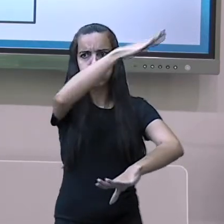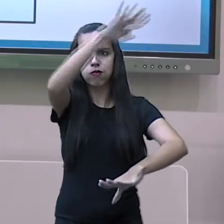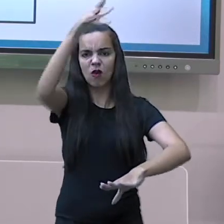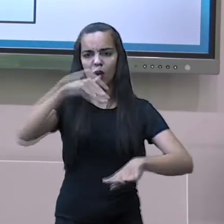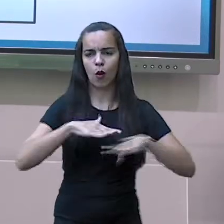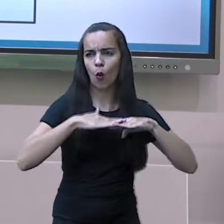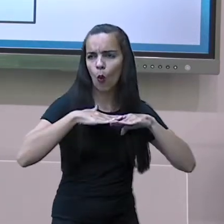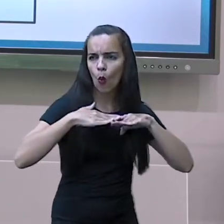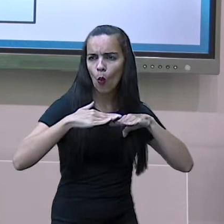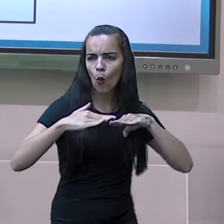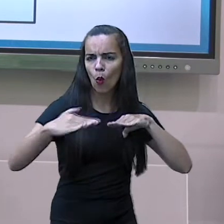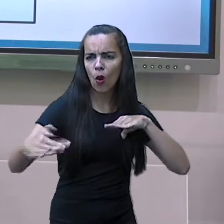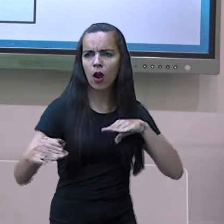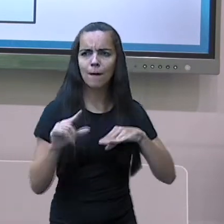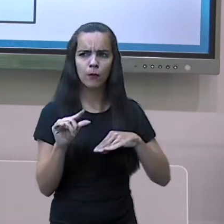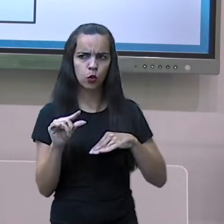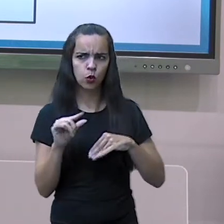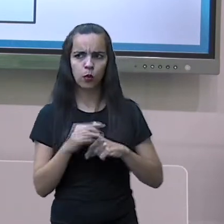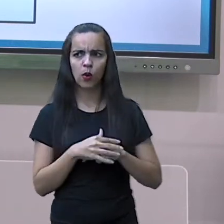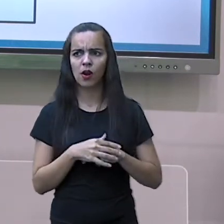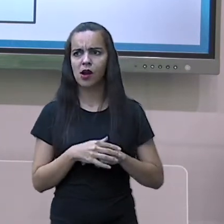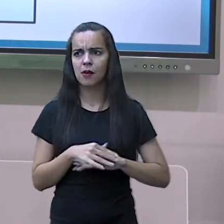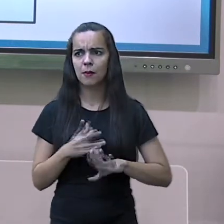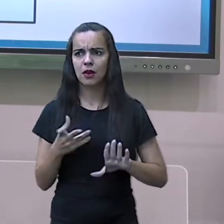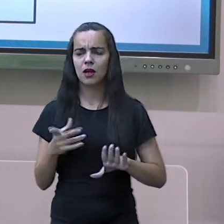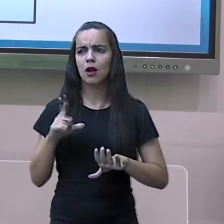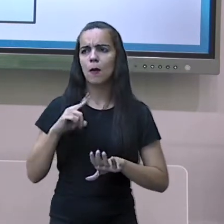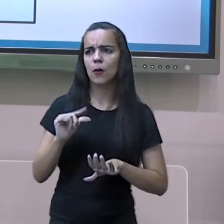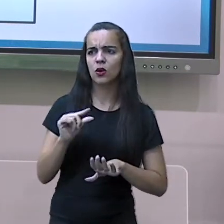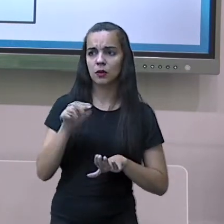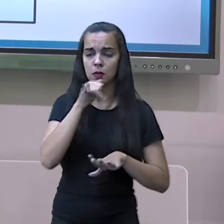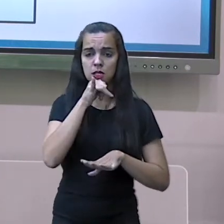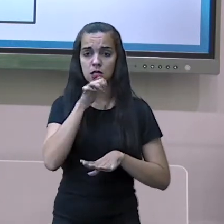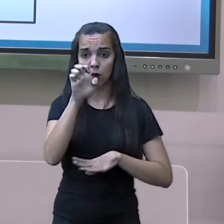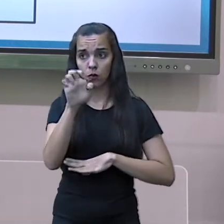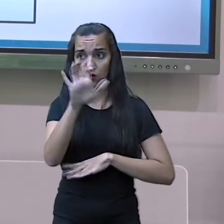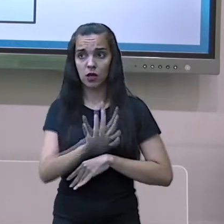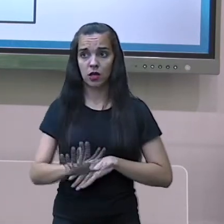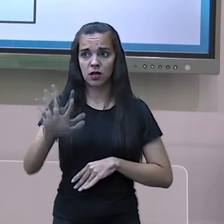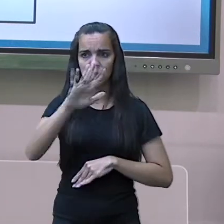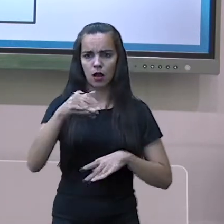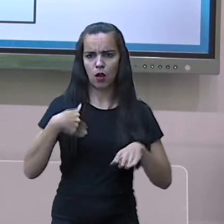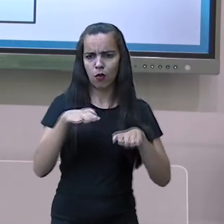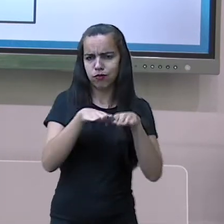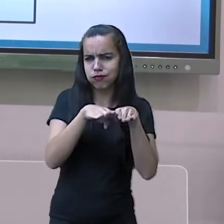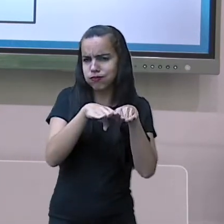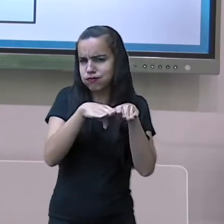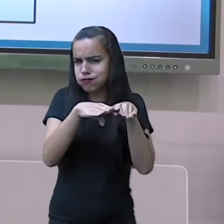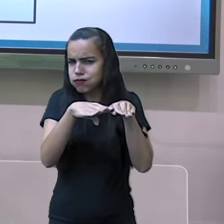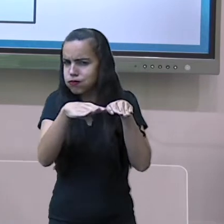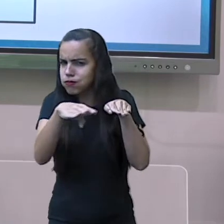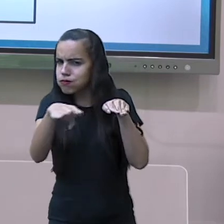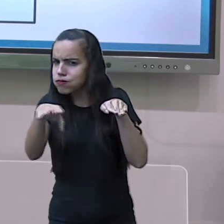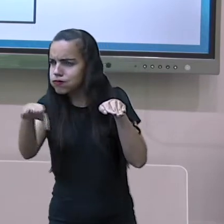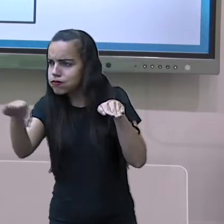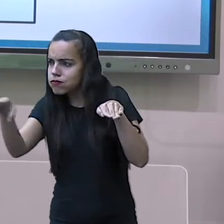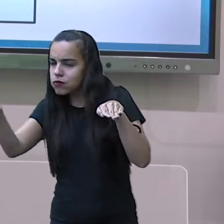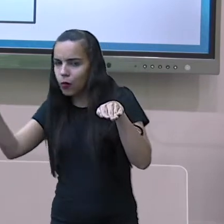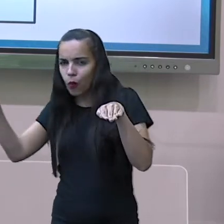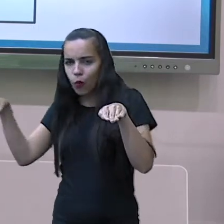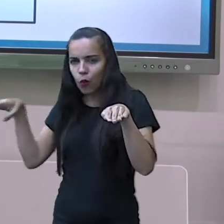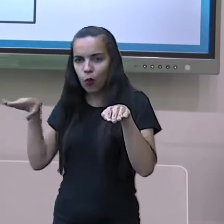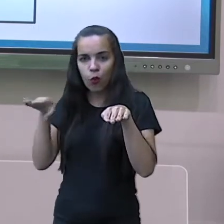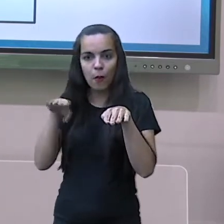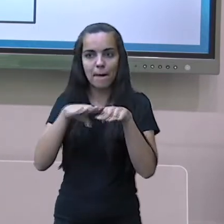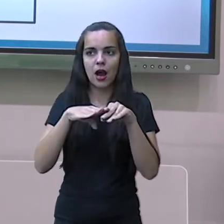planícies. Eu gosto sempre de comparar. Na Europa, nós temos planícies. Então, no Brasil, nós